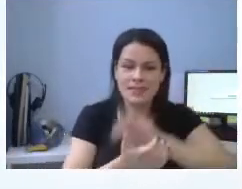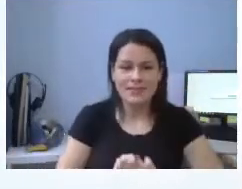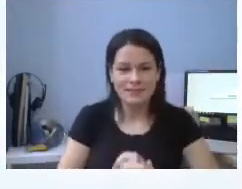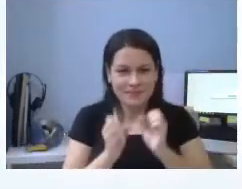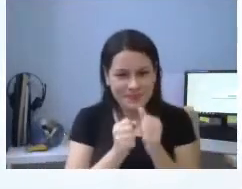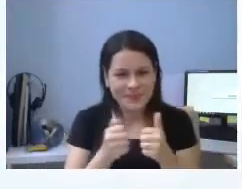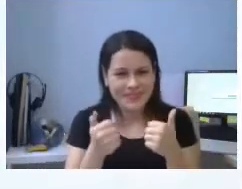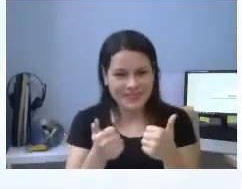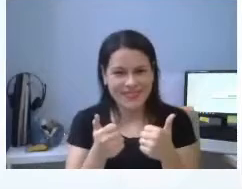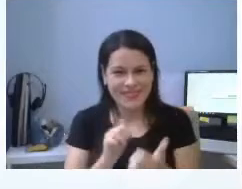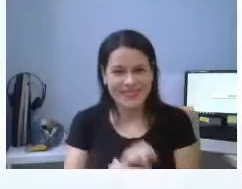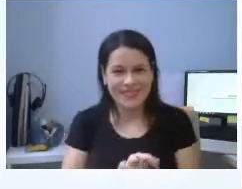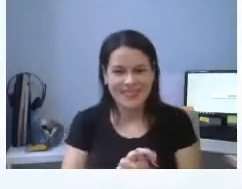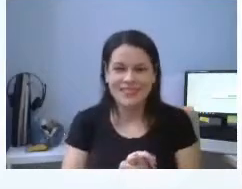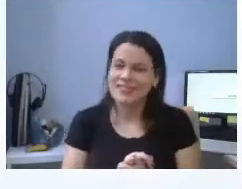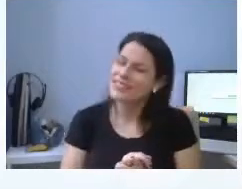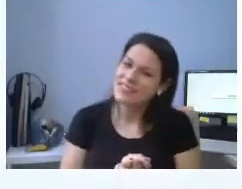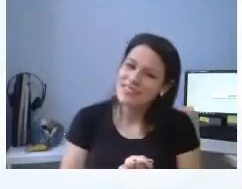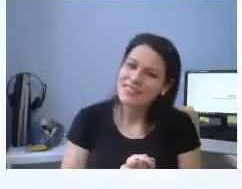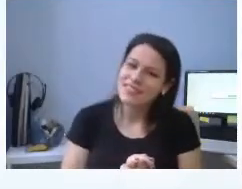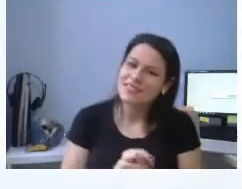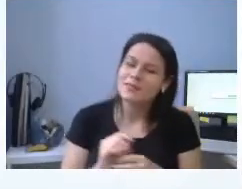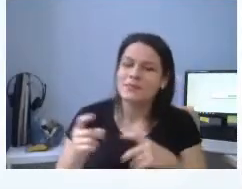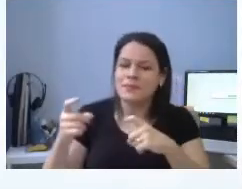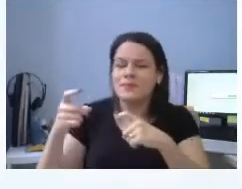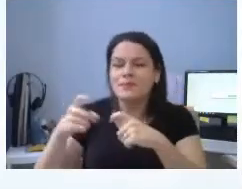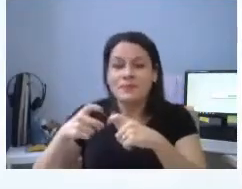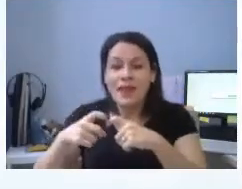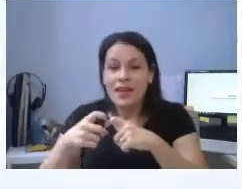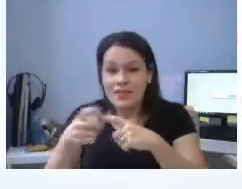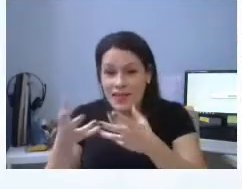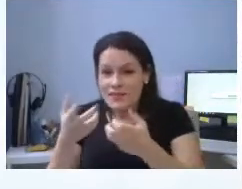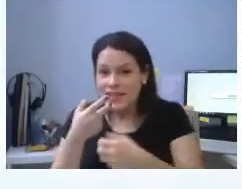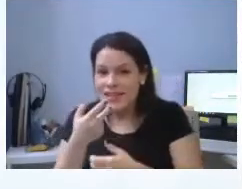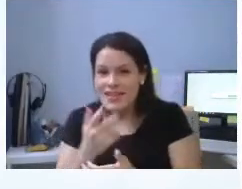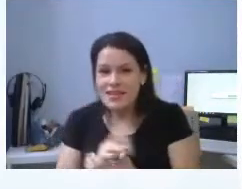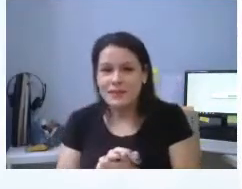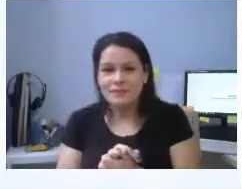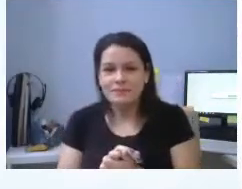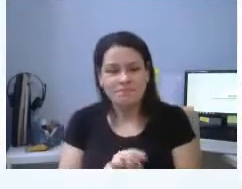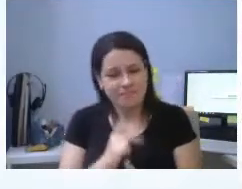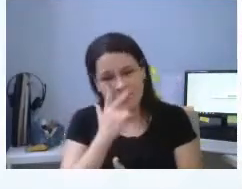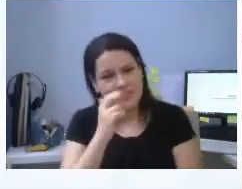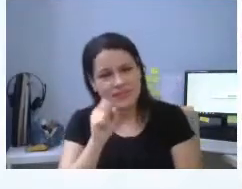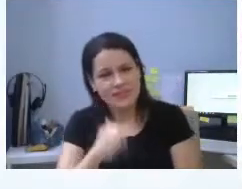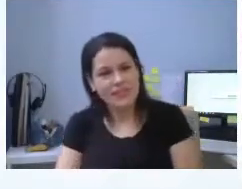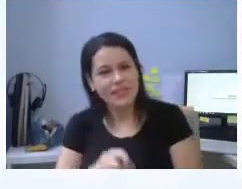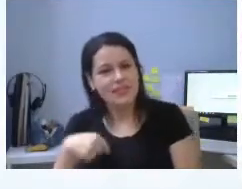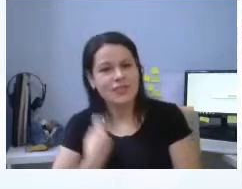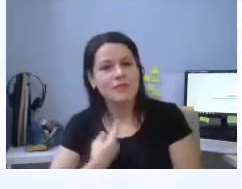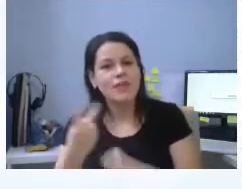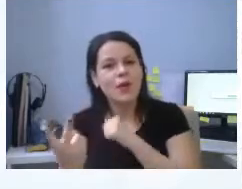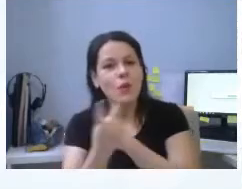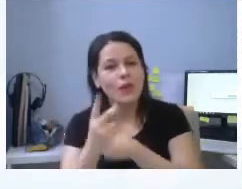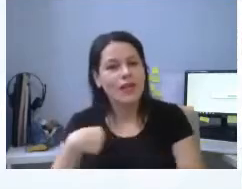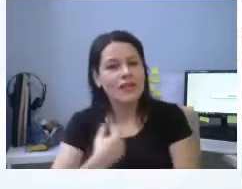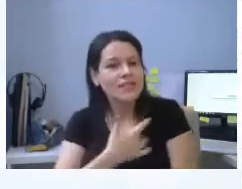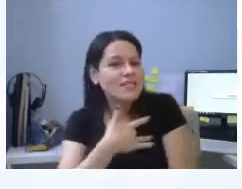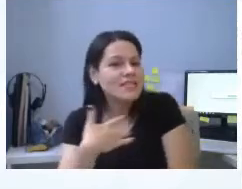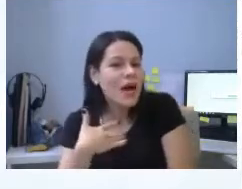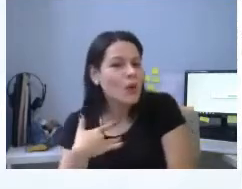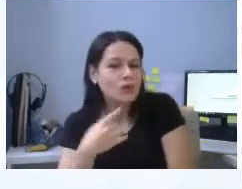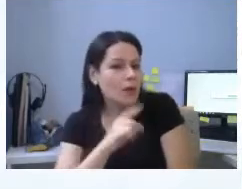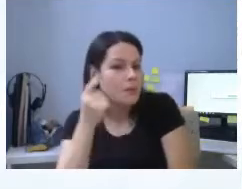queria dizer a todos. Doutor Zurrer? É isso aí, eu acho que a gente tem que cuidar da saúde da gente, não pensar que